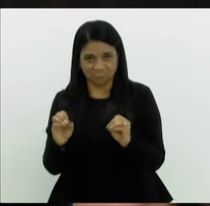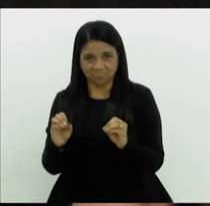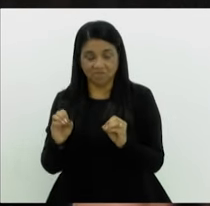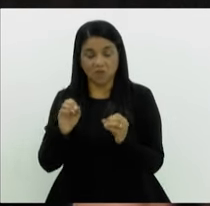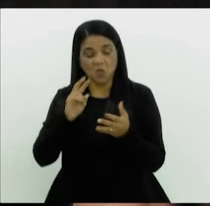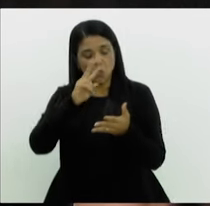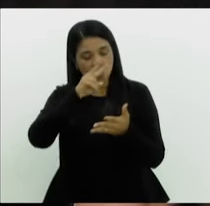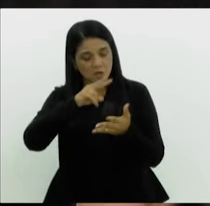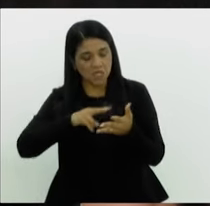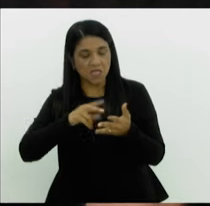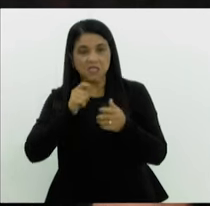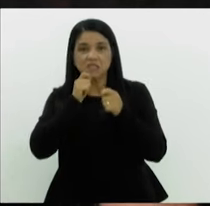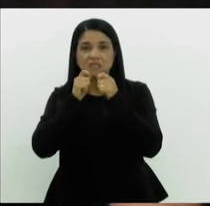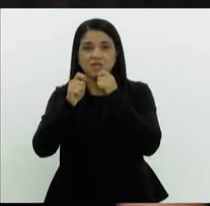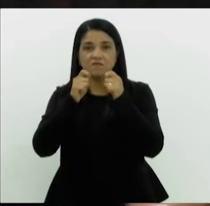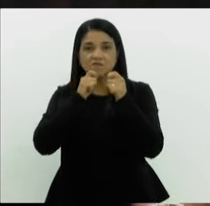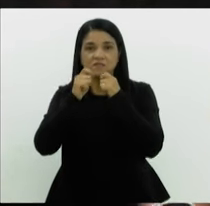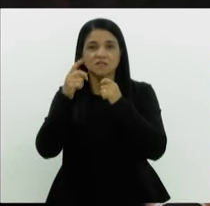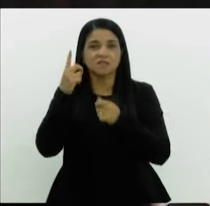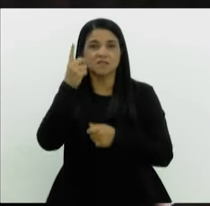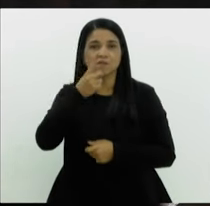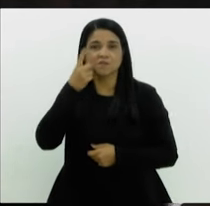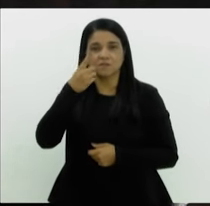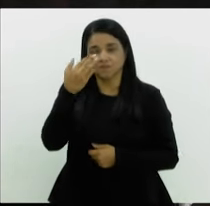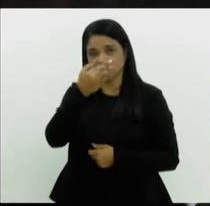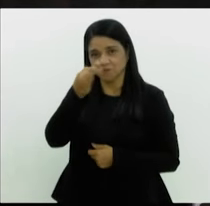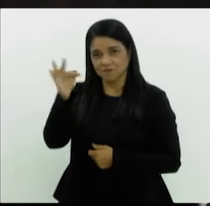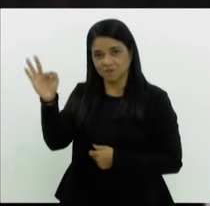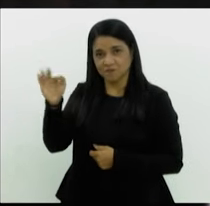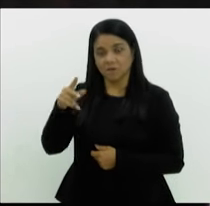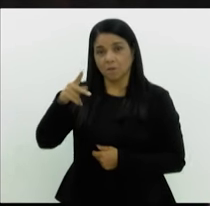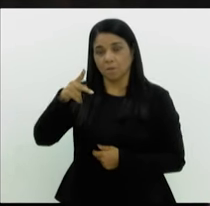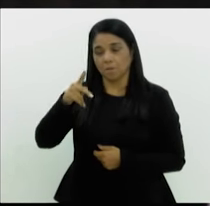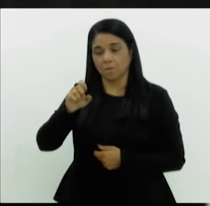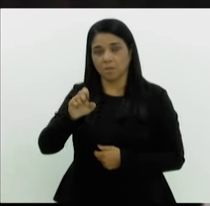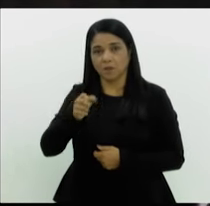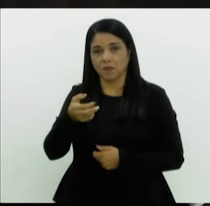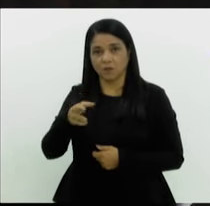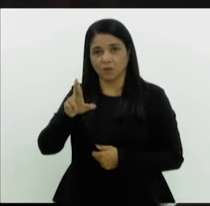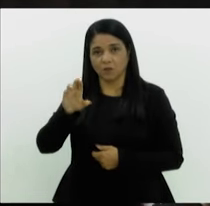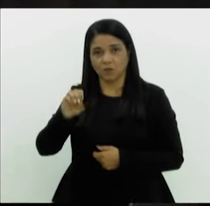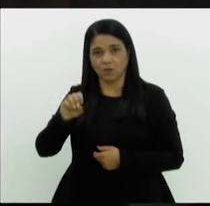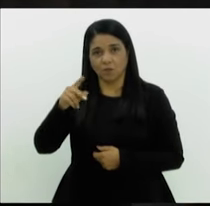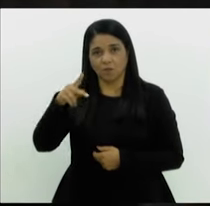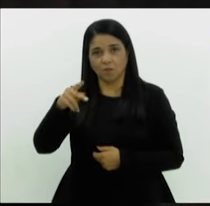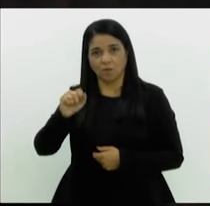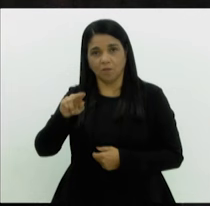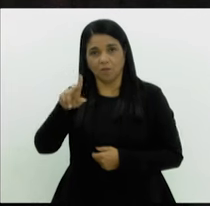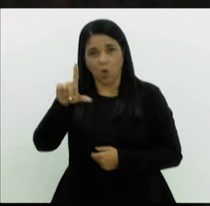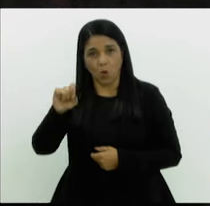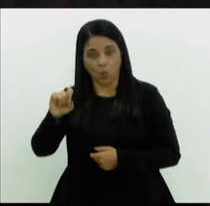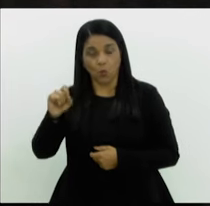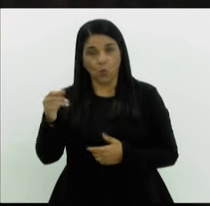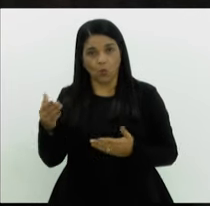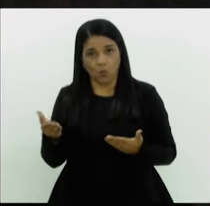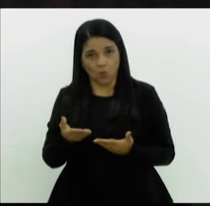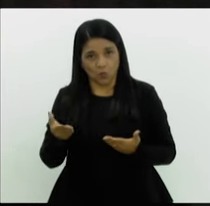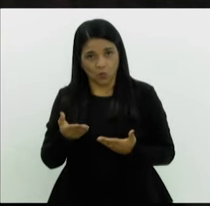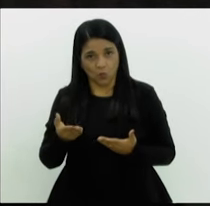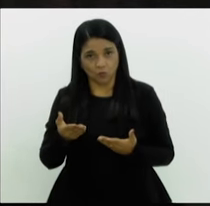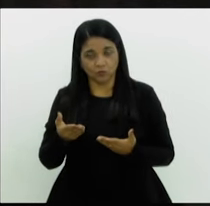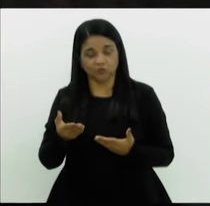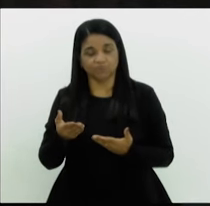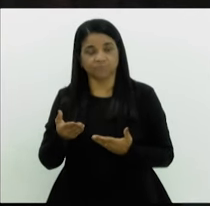uma entrevista do deputado federal Pedro Paulo, atual braço direito